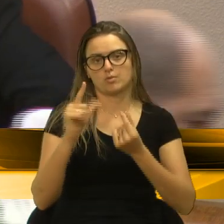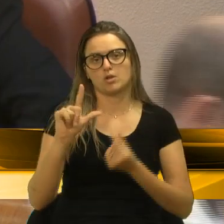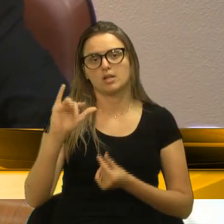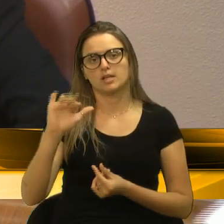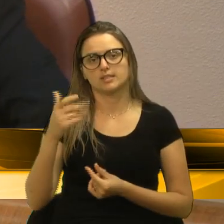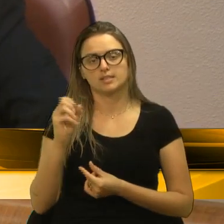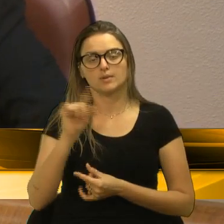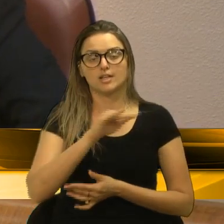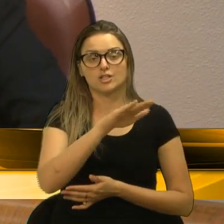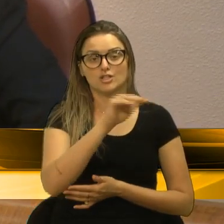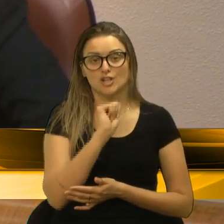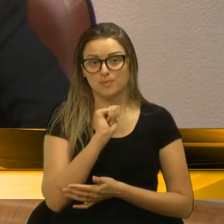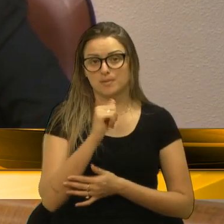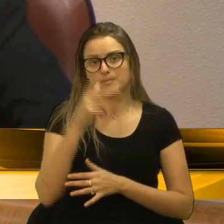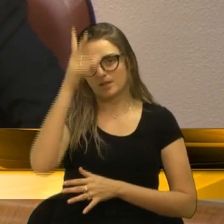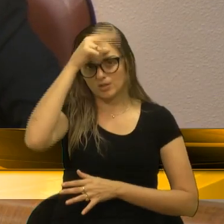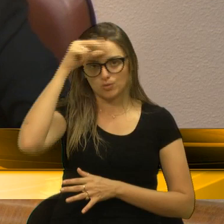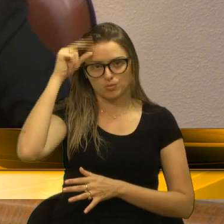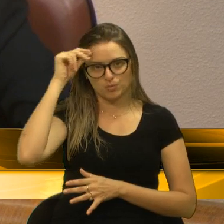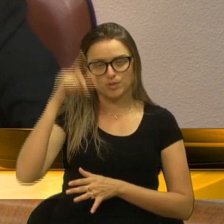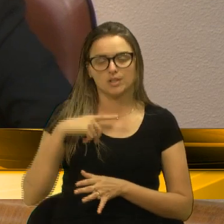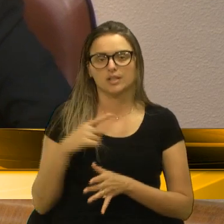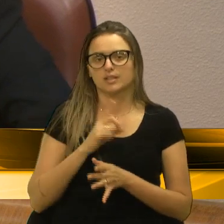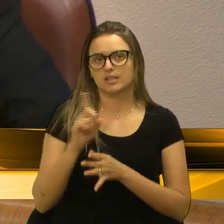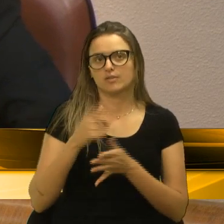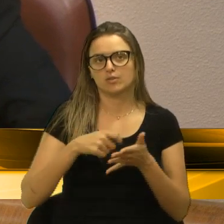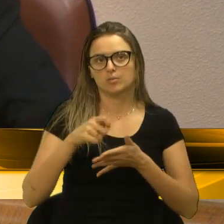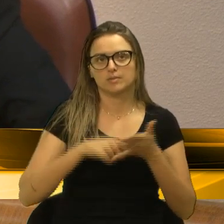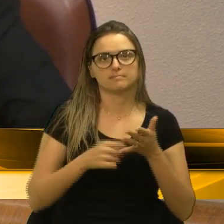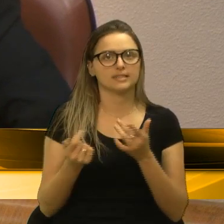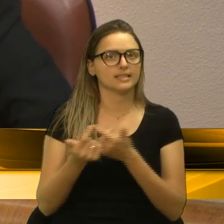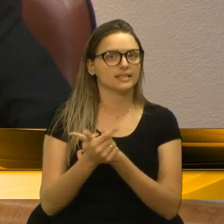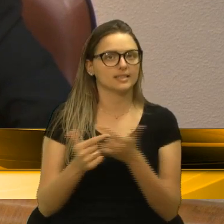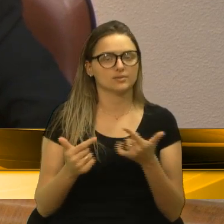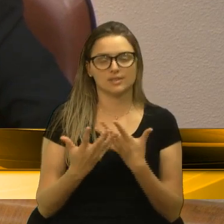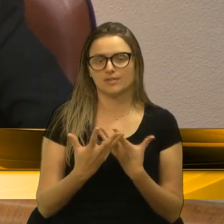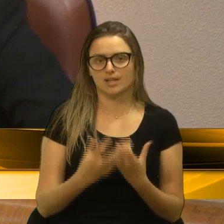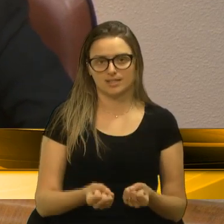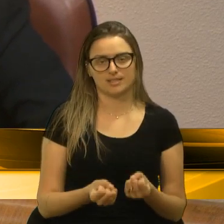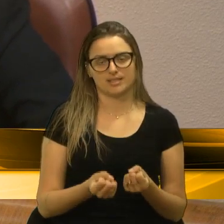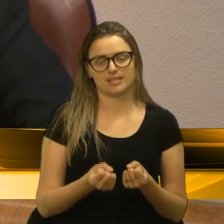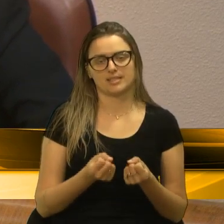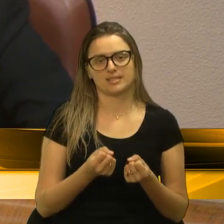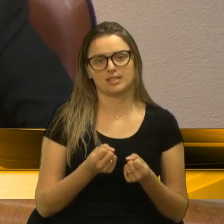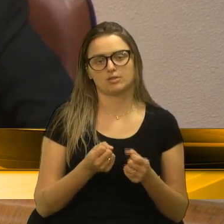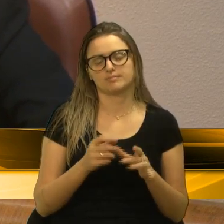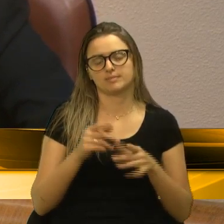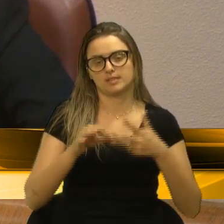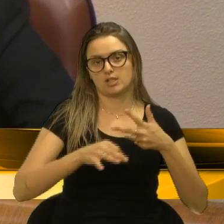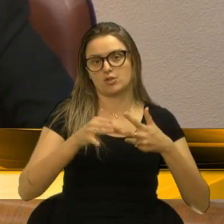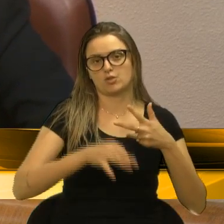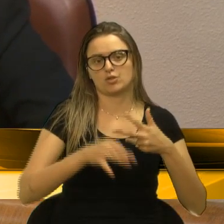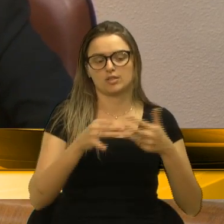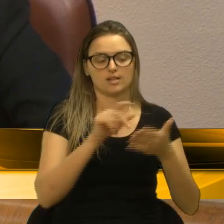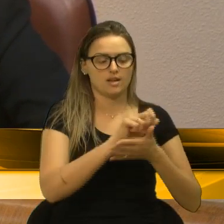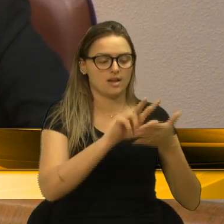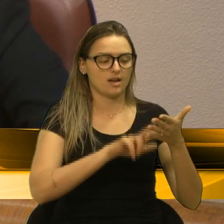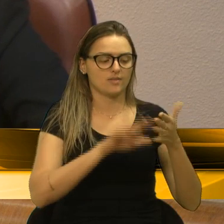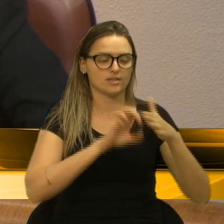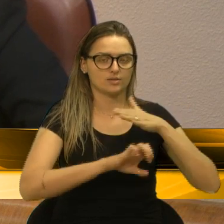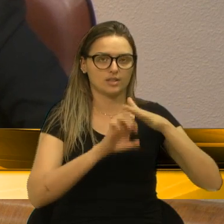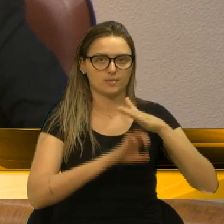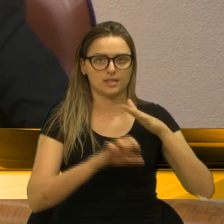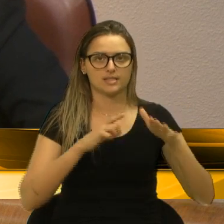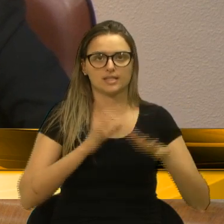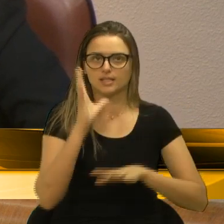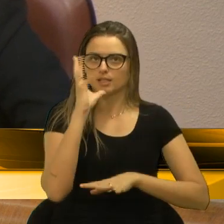público, relata que houve uma impugnação e que esta não foi acolhida pelo Poder Judiciário. A avaliação da empresa foi criteriosa e levou mais